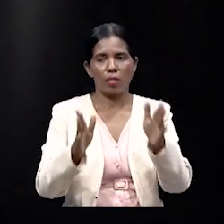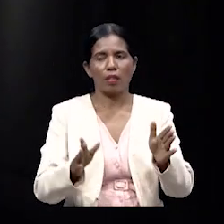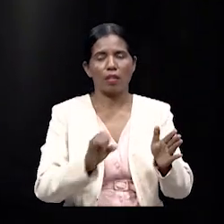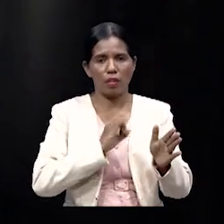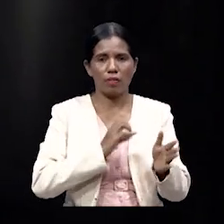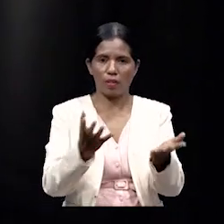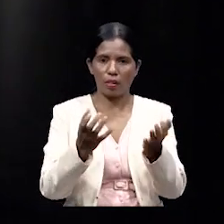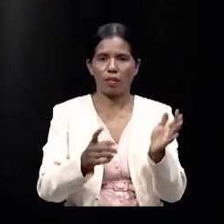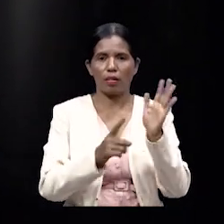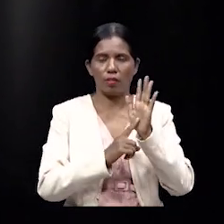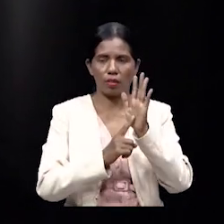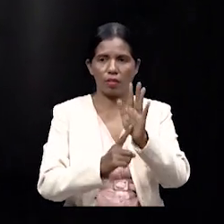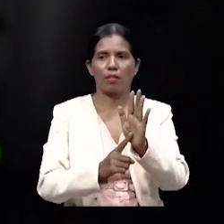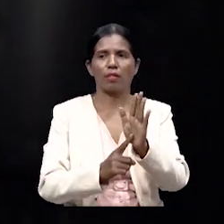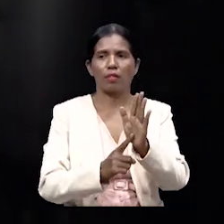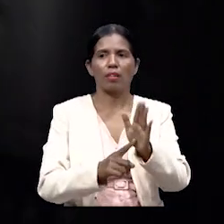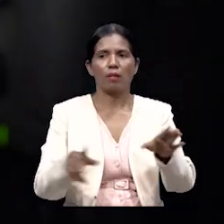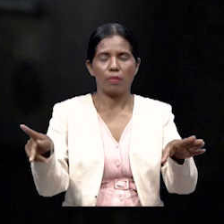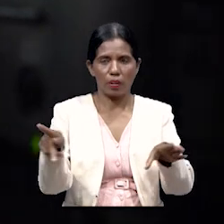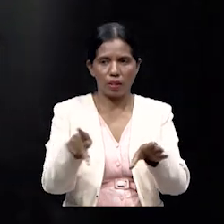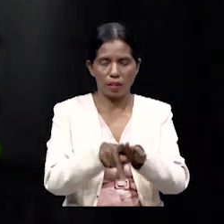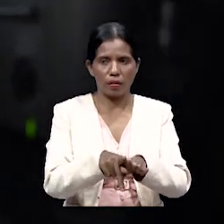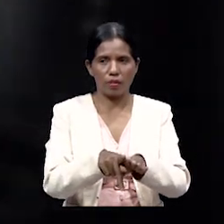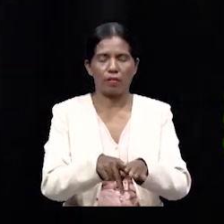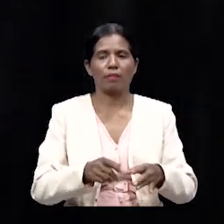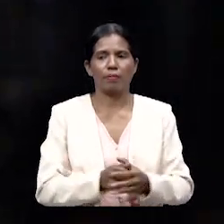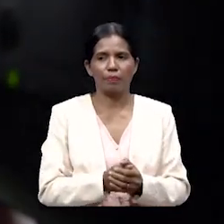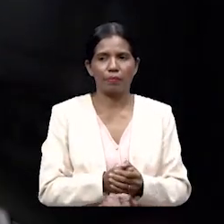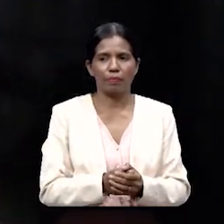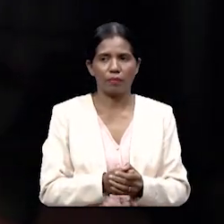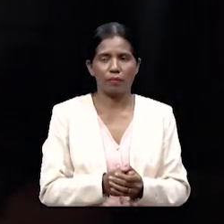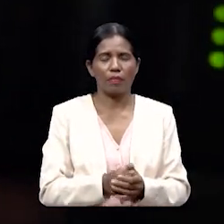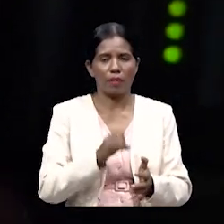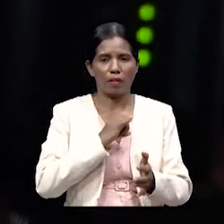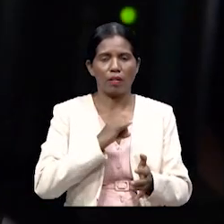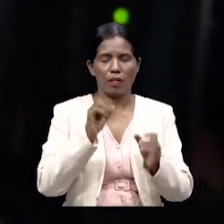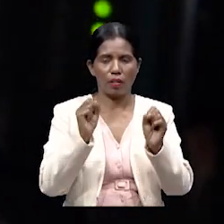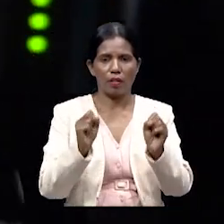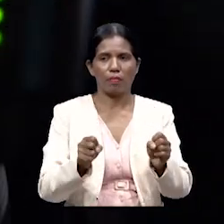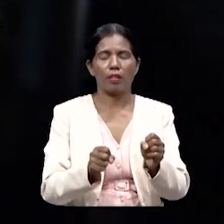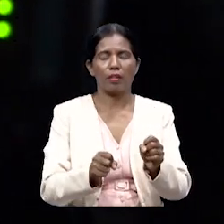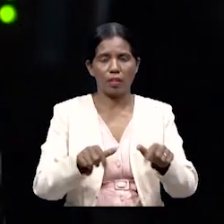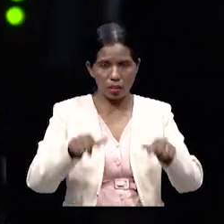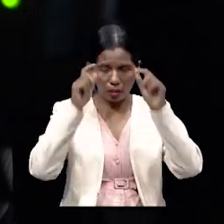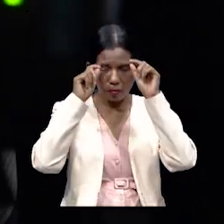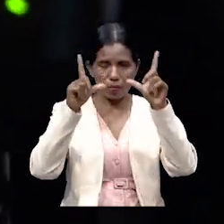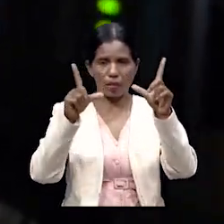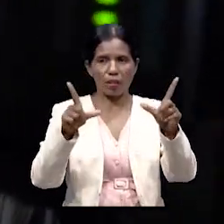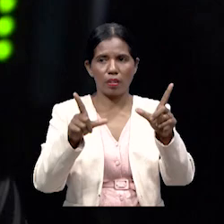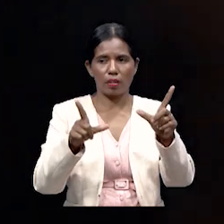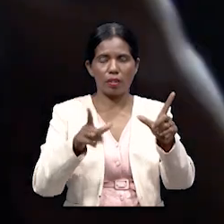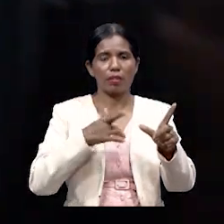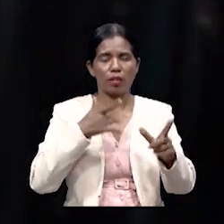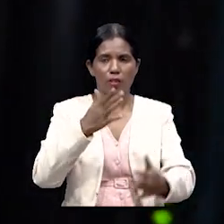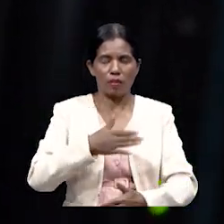presidentes Santiano, Marcos Soares, Santo Sampaio, teve a causa da sua vida, Timor-Leste, o presidente Cavaco